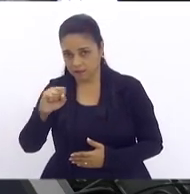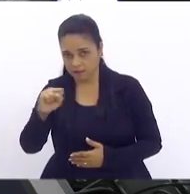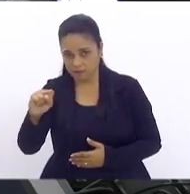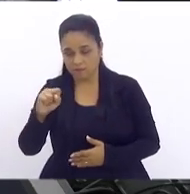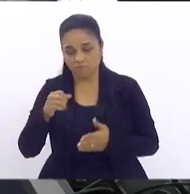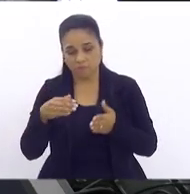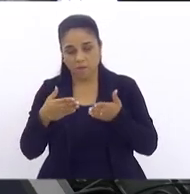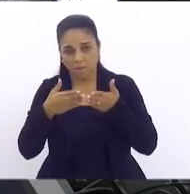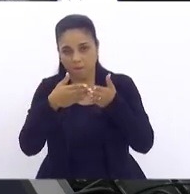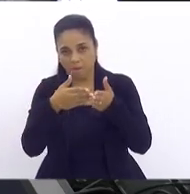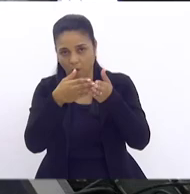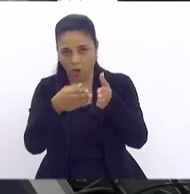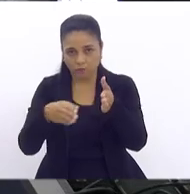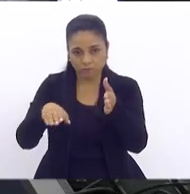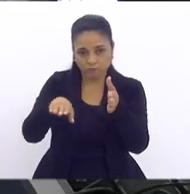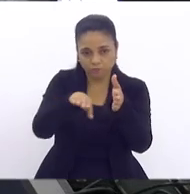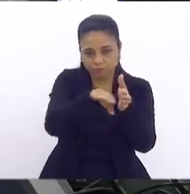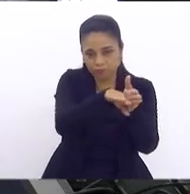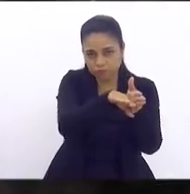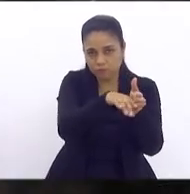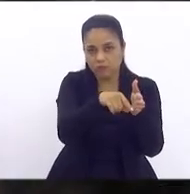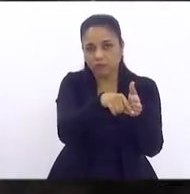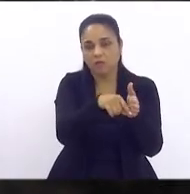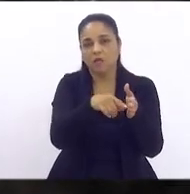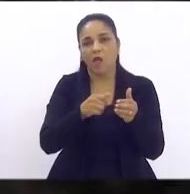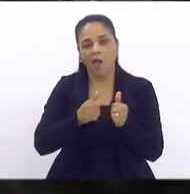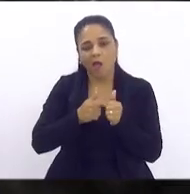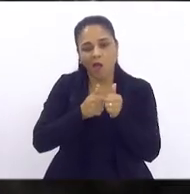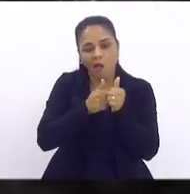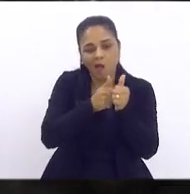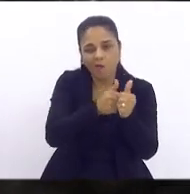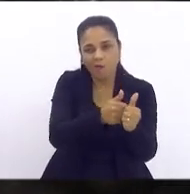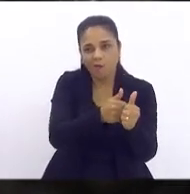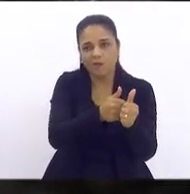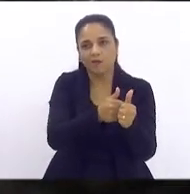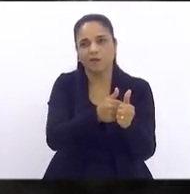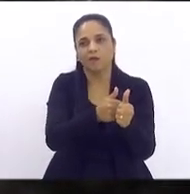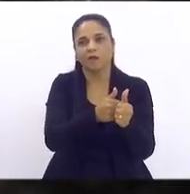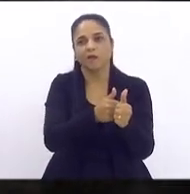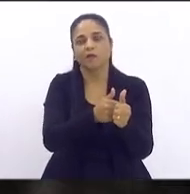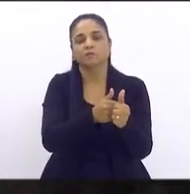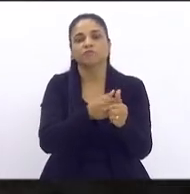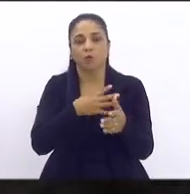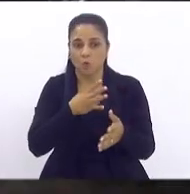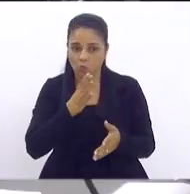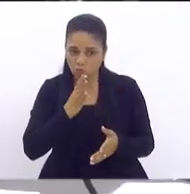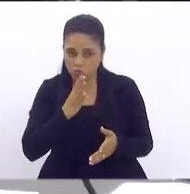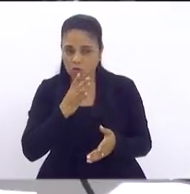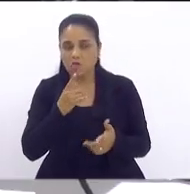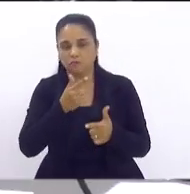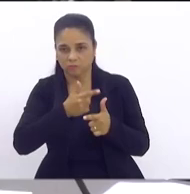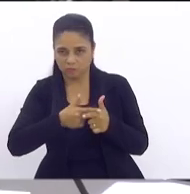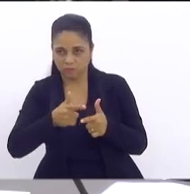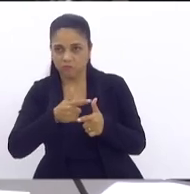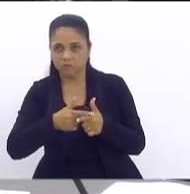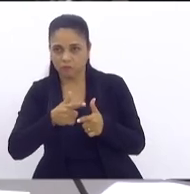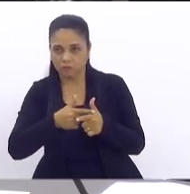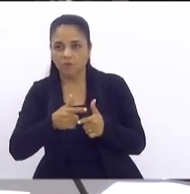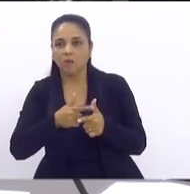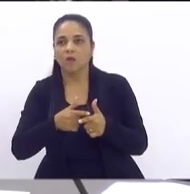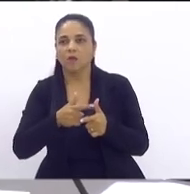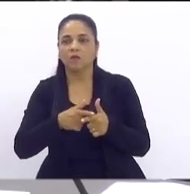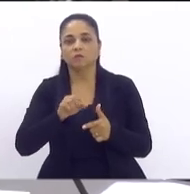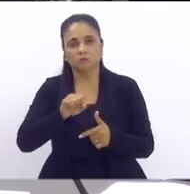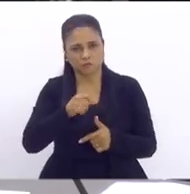ela que vem acompanhando esses casos. Eu tenho conhecimento dos casos, né, do Tour Conrad, do